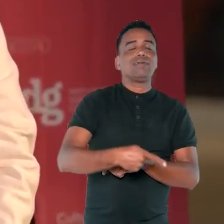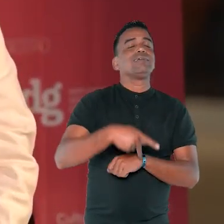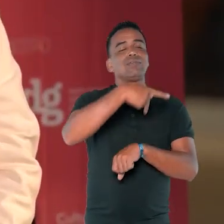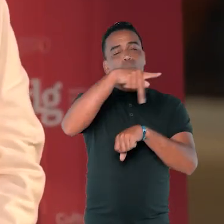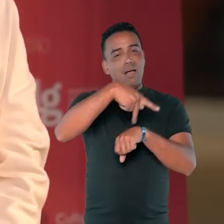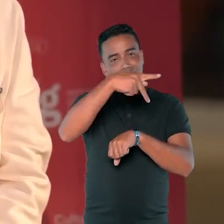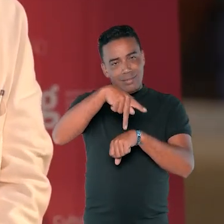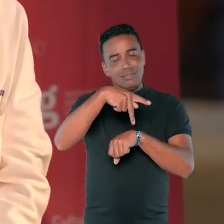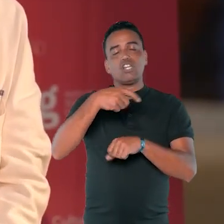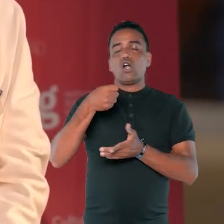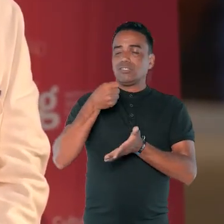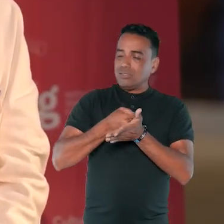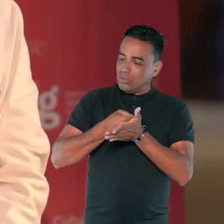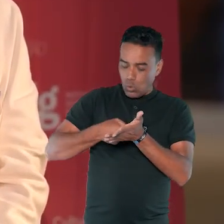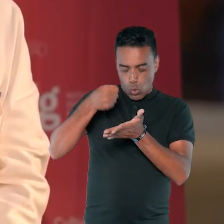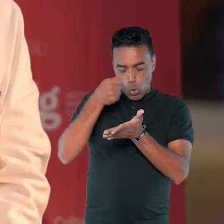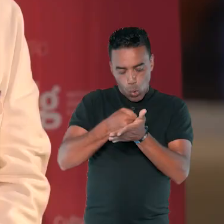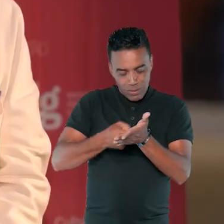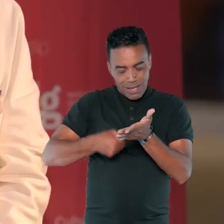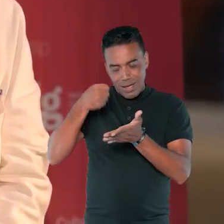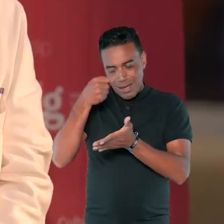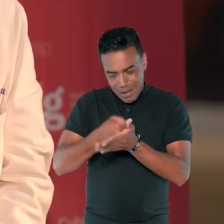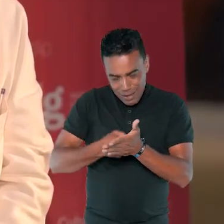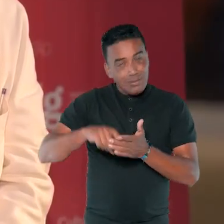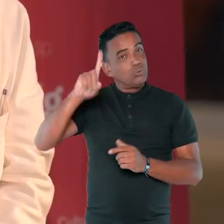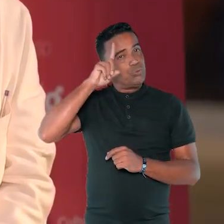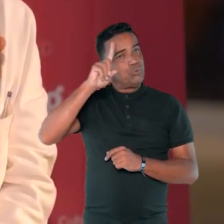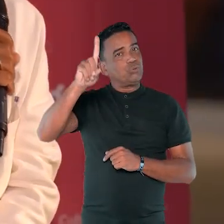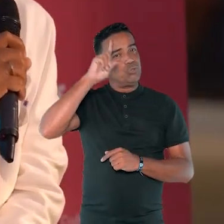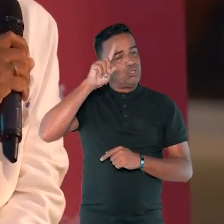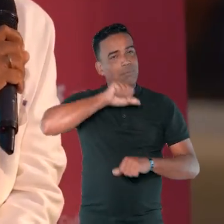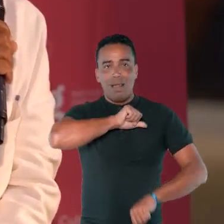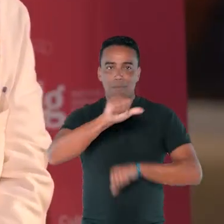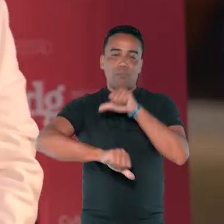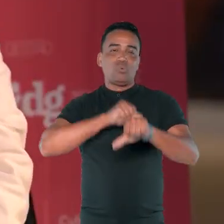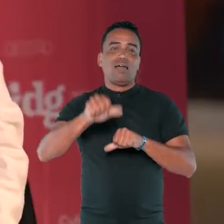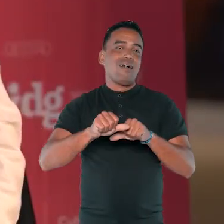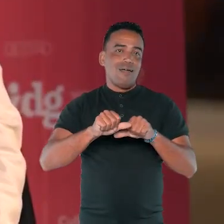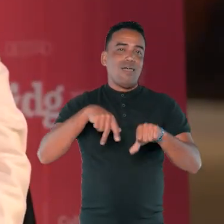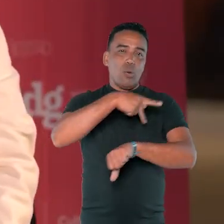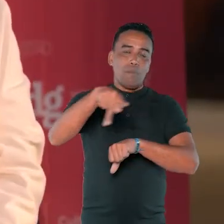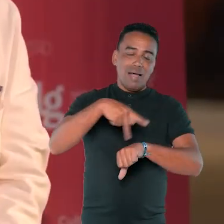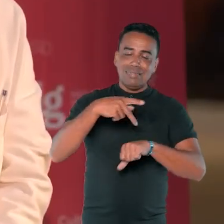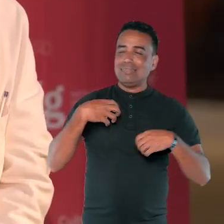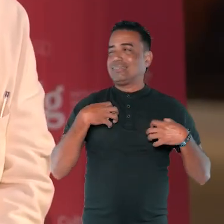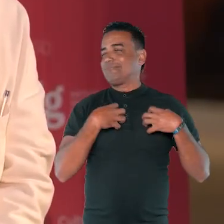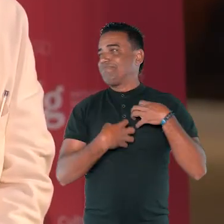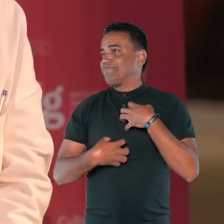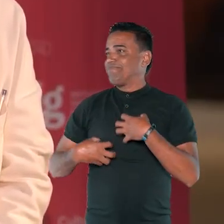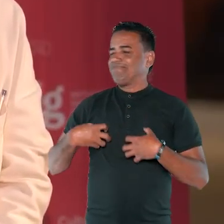lutamos diariamente para transformar. É um país que ele é mais amargo, mais doloroso, mais cruel para uma